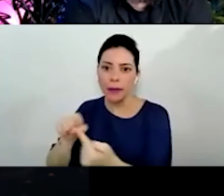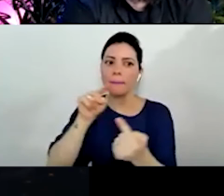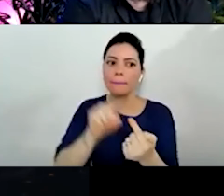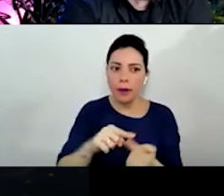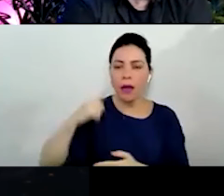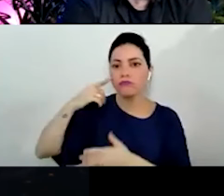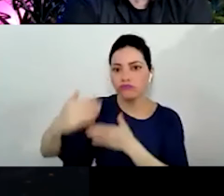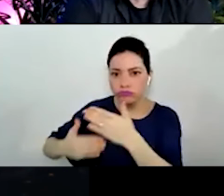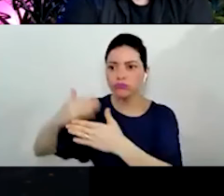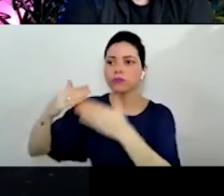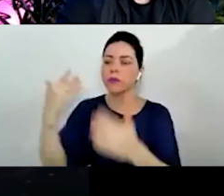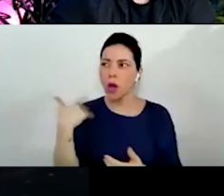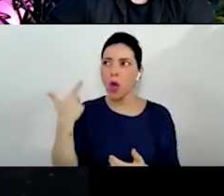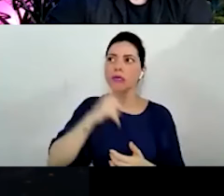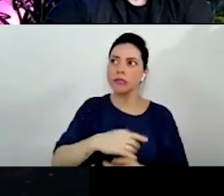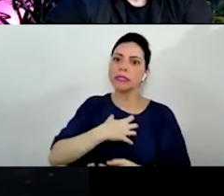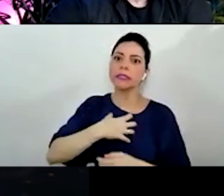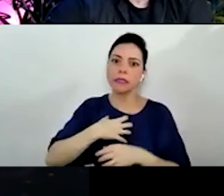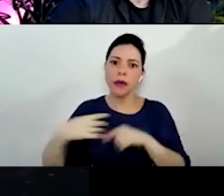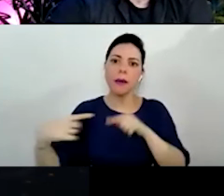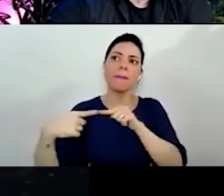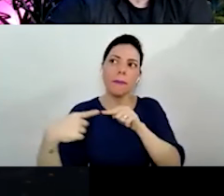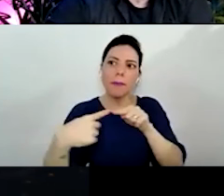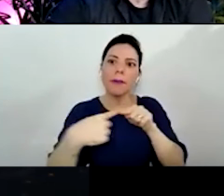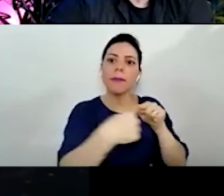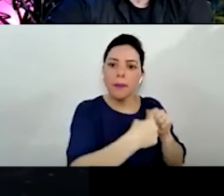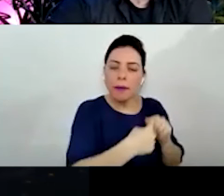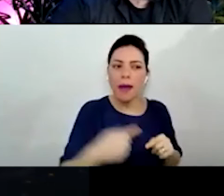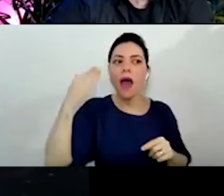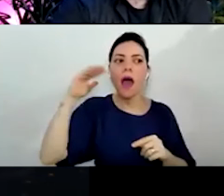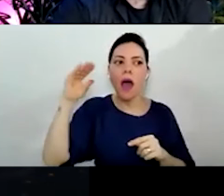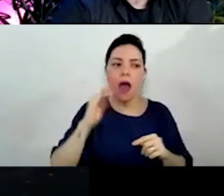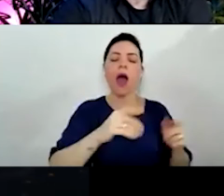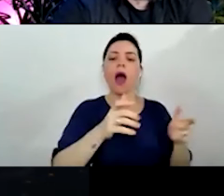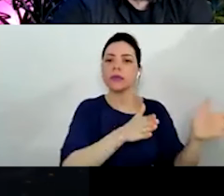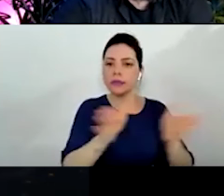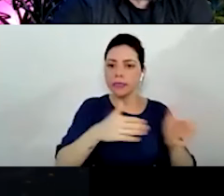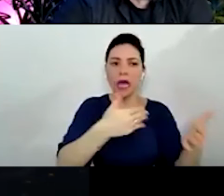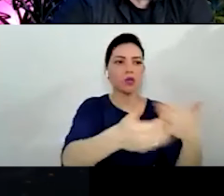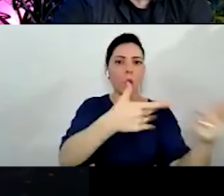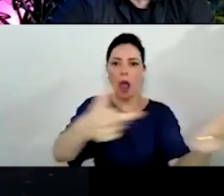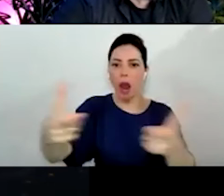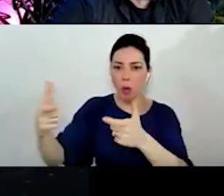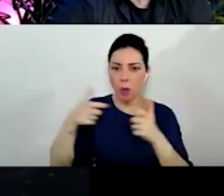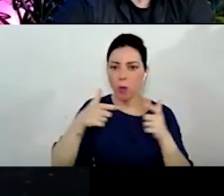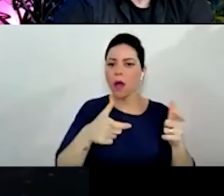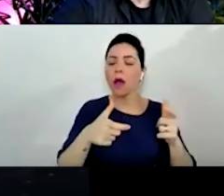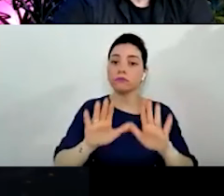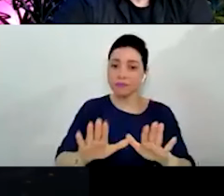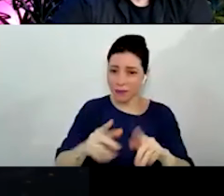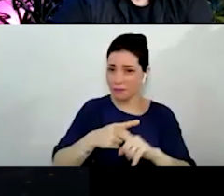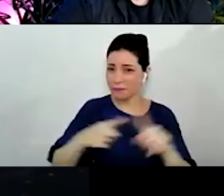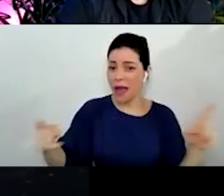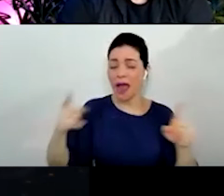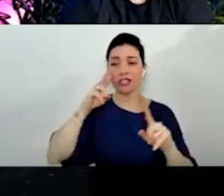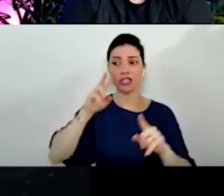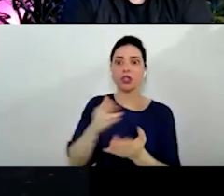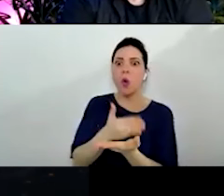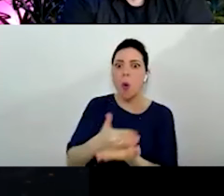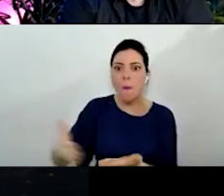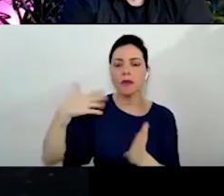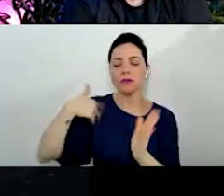foi cada vez mais fazendo sentido essa questão de que acessibilidade está em todos os lugares mas não foi uma coisa que estava claro